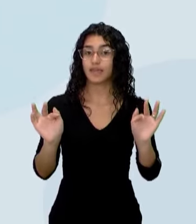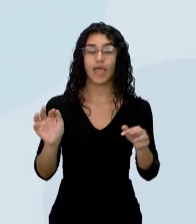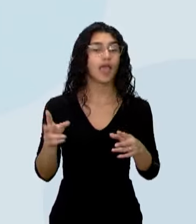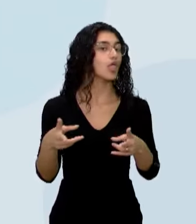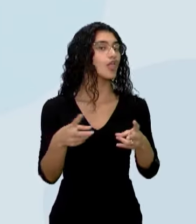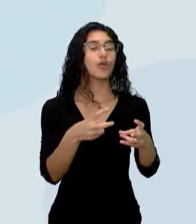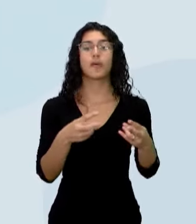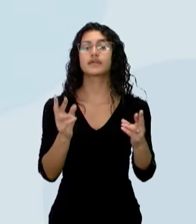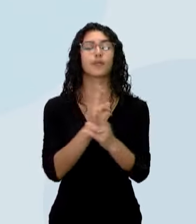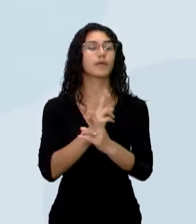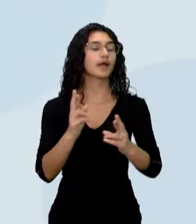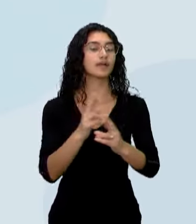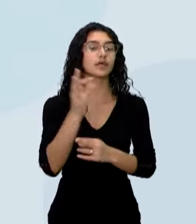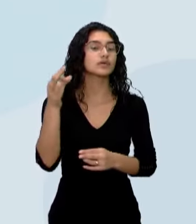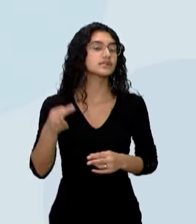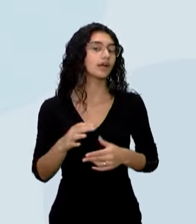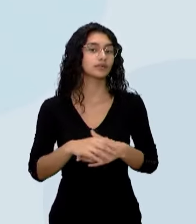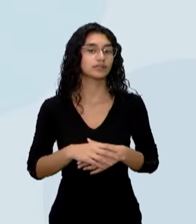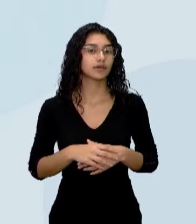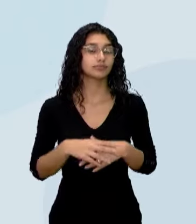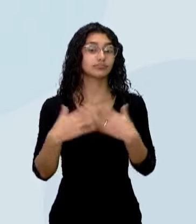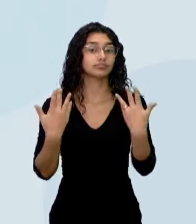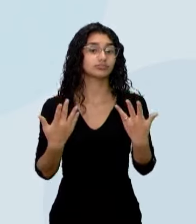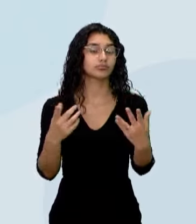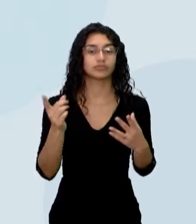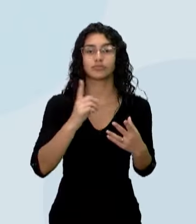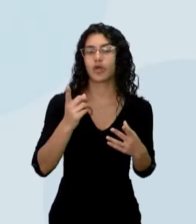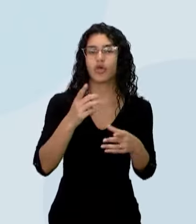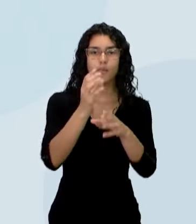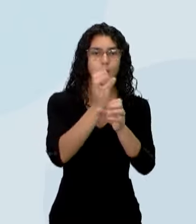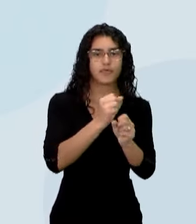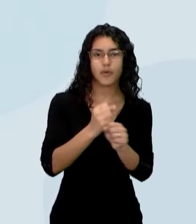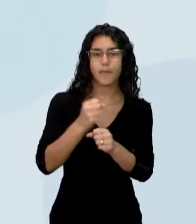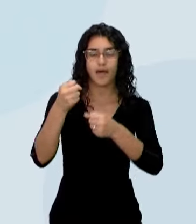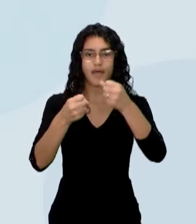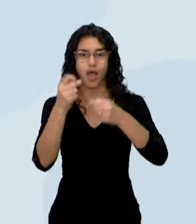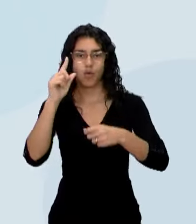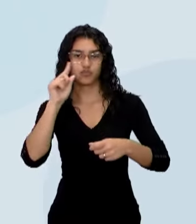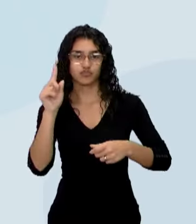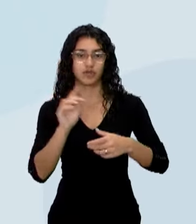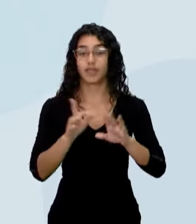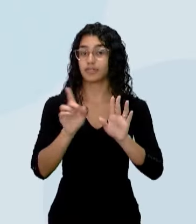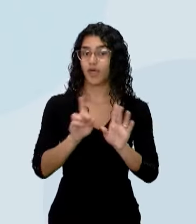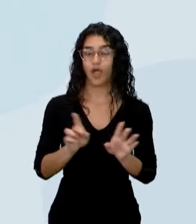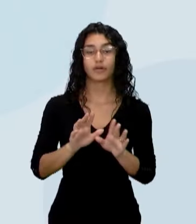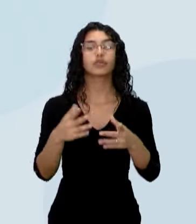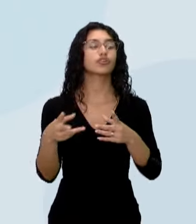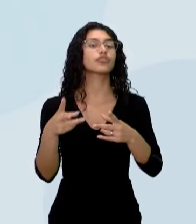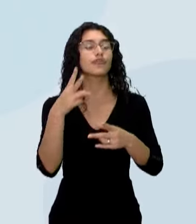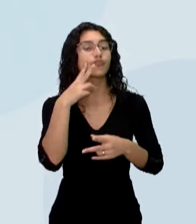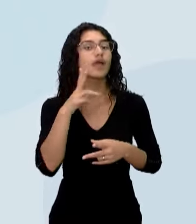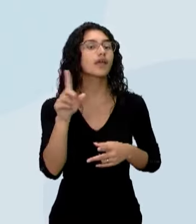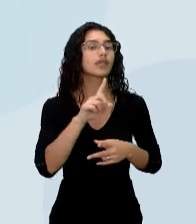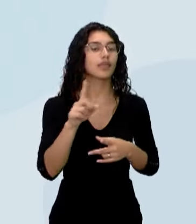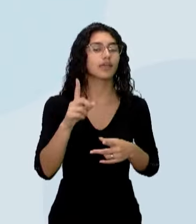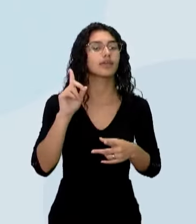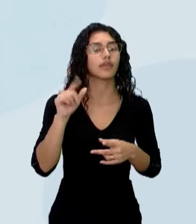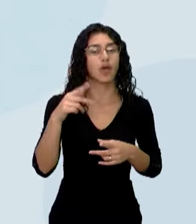uma relação aditiva entre elas. Não. A gente não vai fazer somar carros com dias, né? Então a gente já vê que não é uma equação, que é